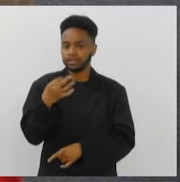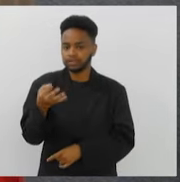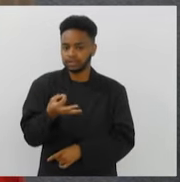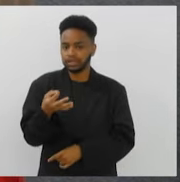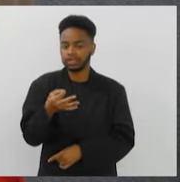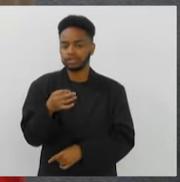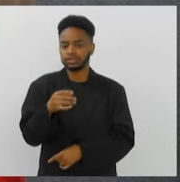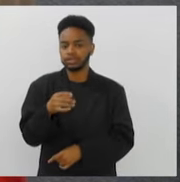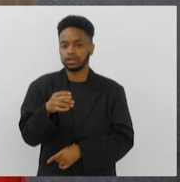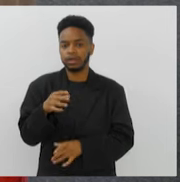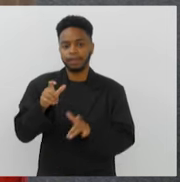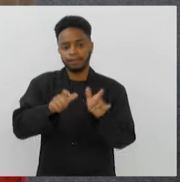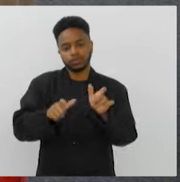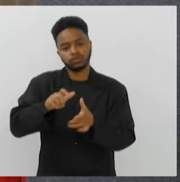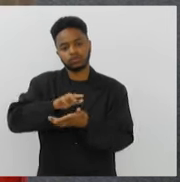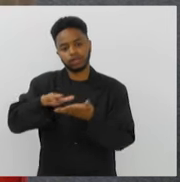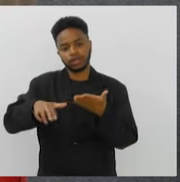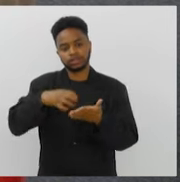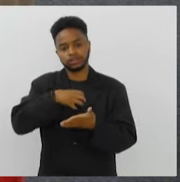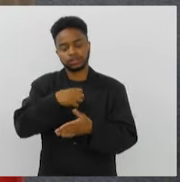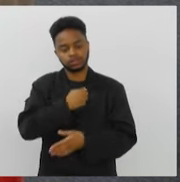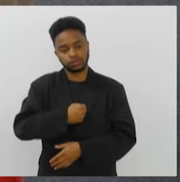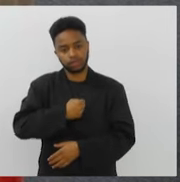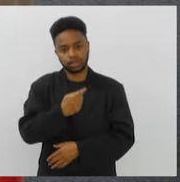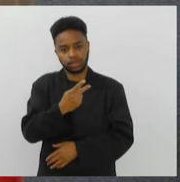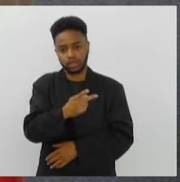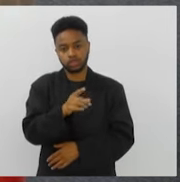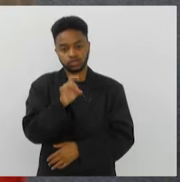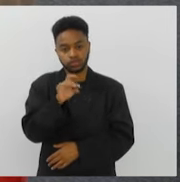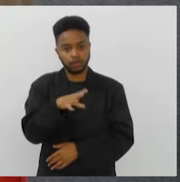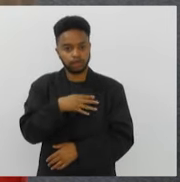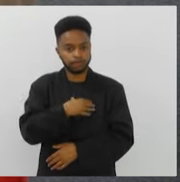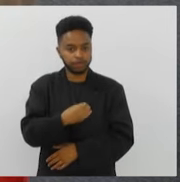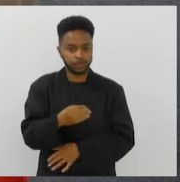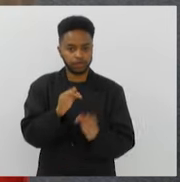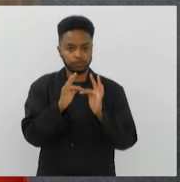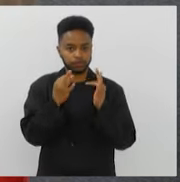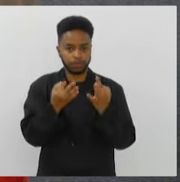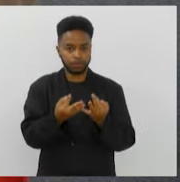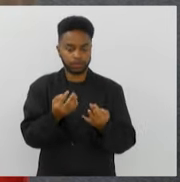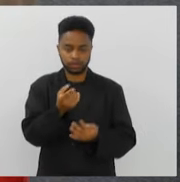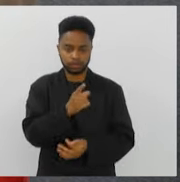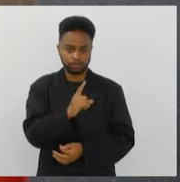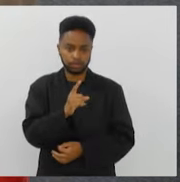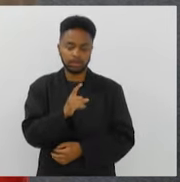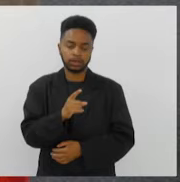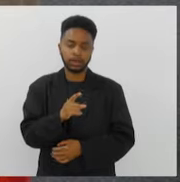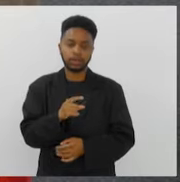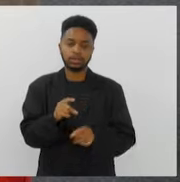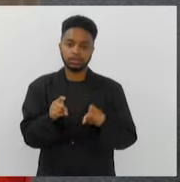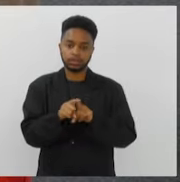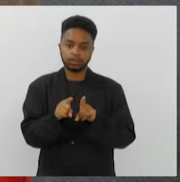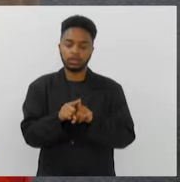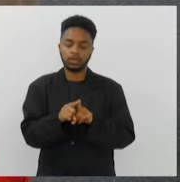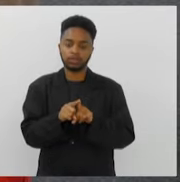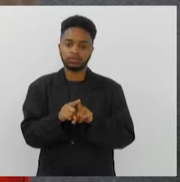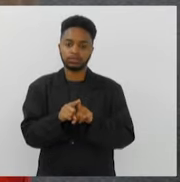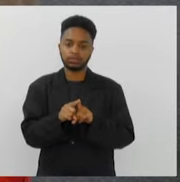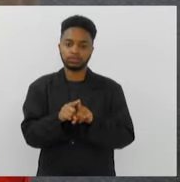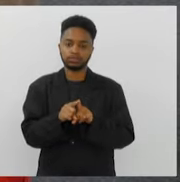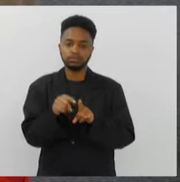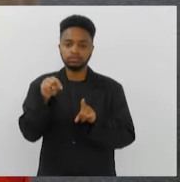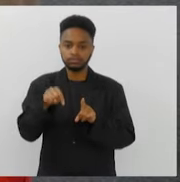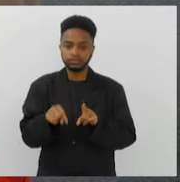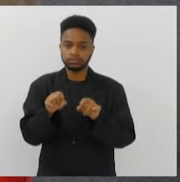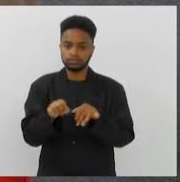deixar saudade não apenas no coração dos seus filhos, da sua esposa, dos seus netos, mas deixa saudade também